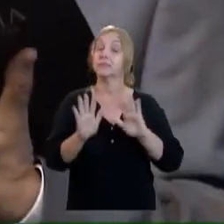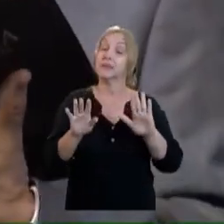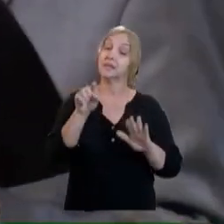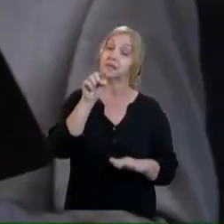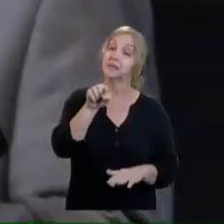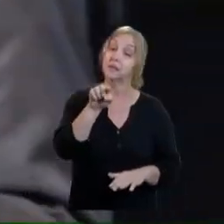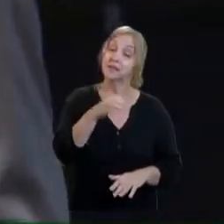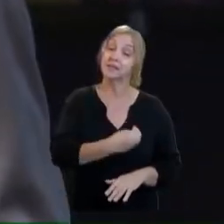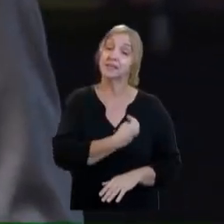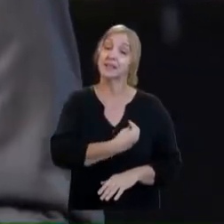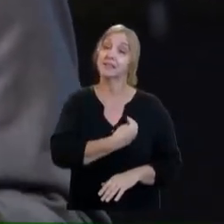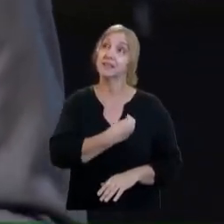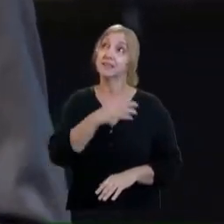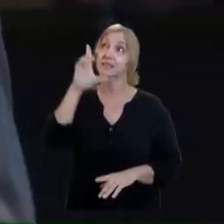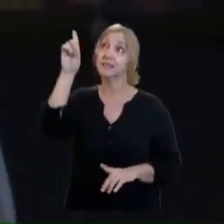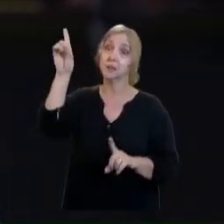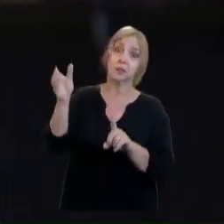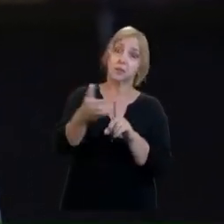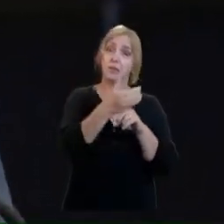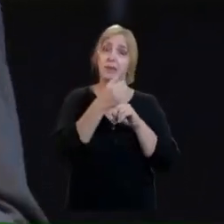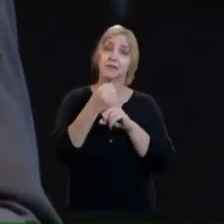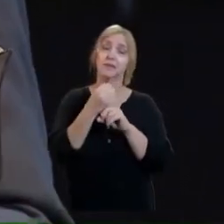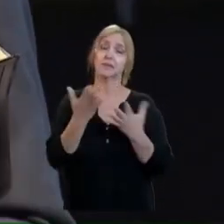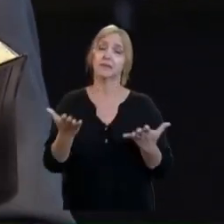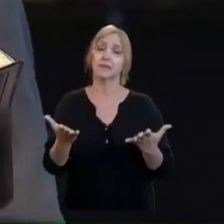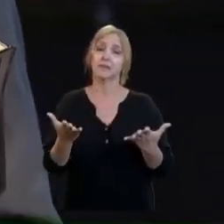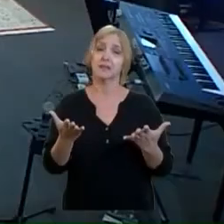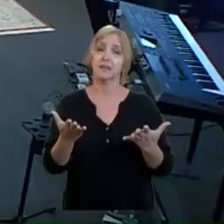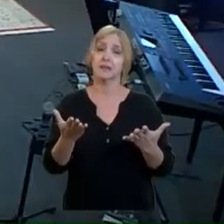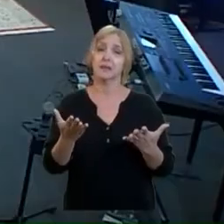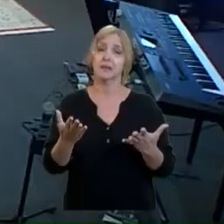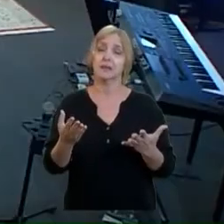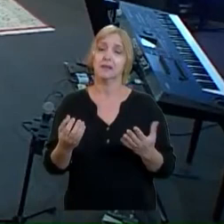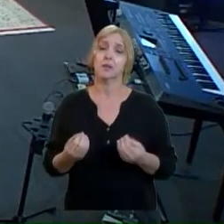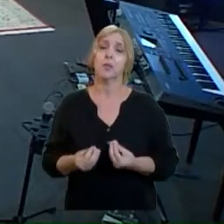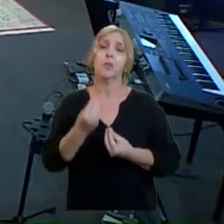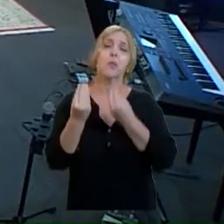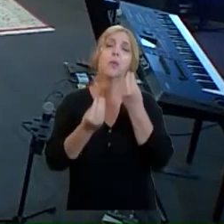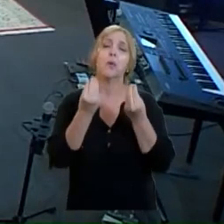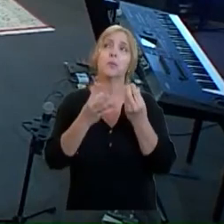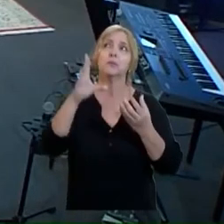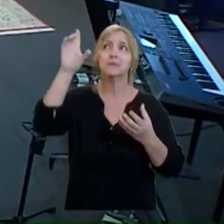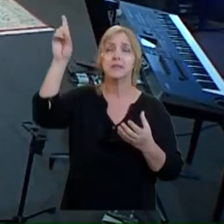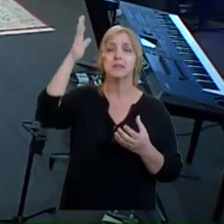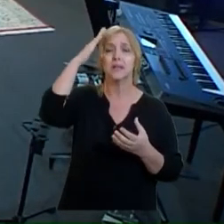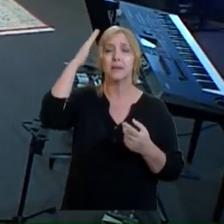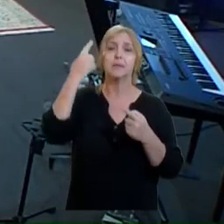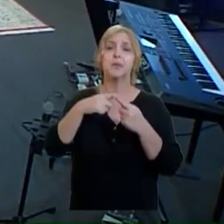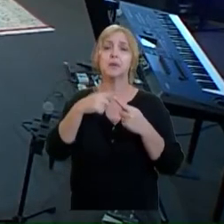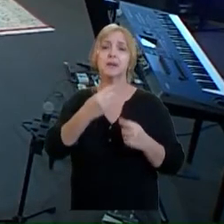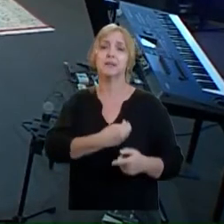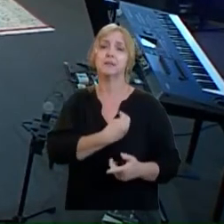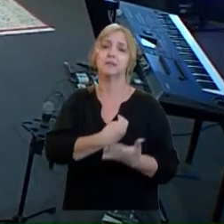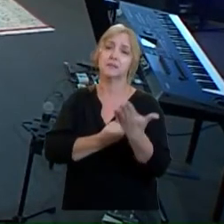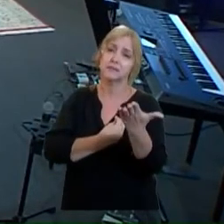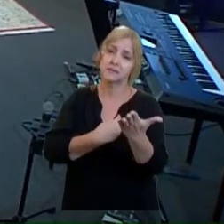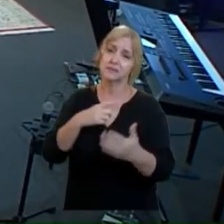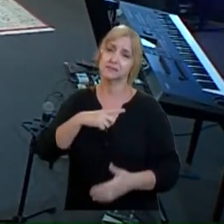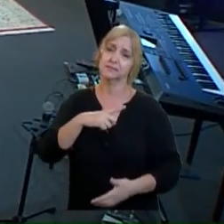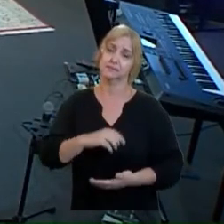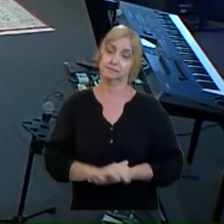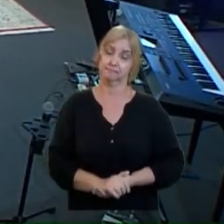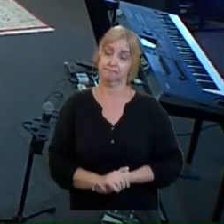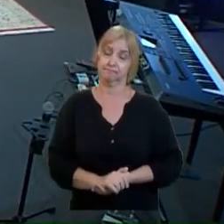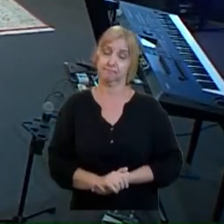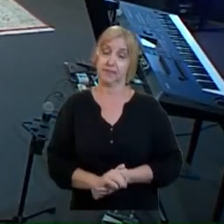vivo, ele te poupou por quê? Eu não consigo explicar. Só ele que pode explicar. Mas que você